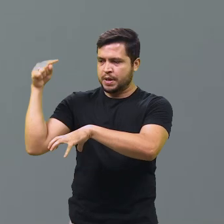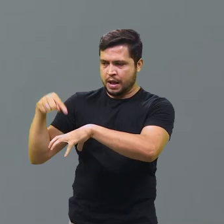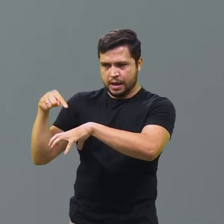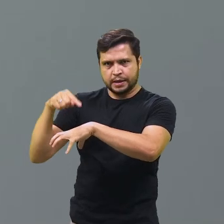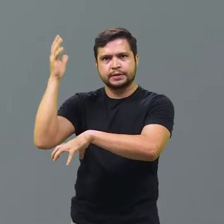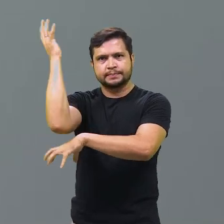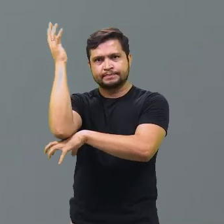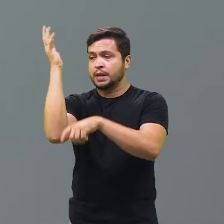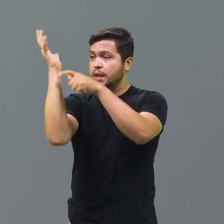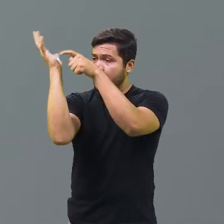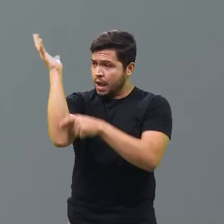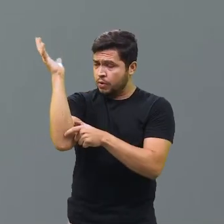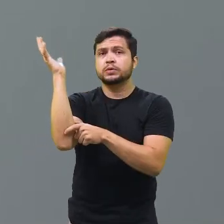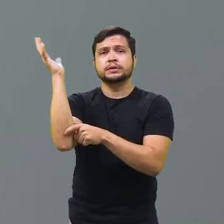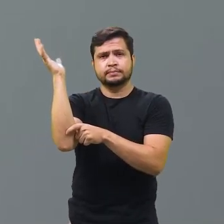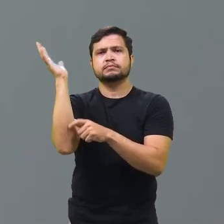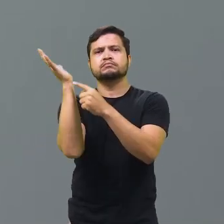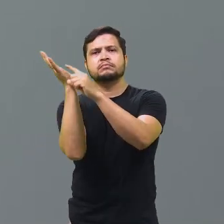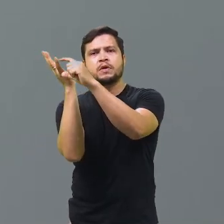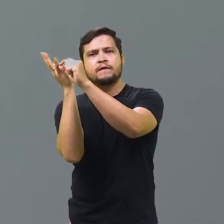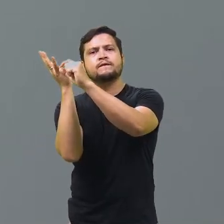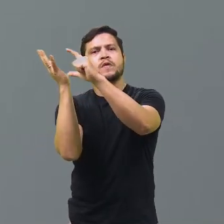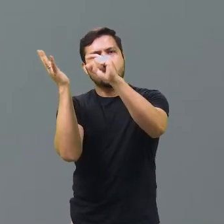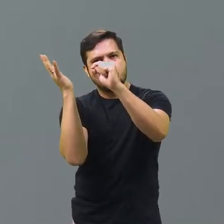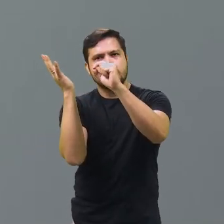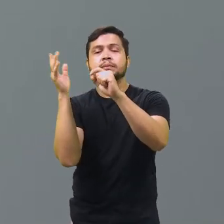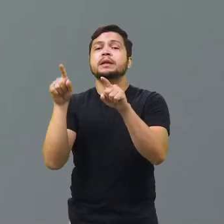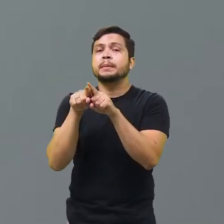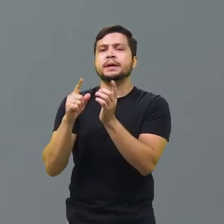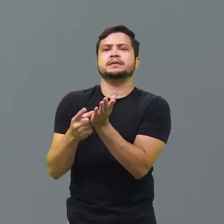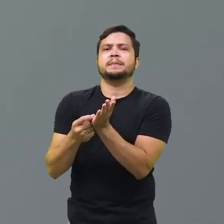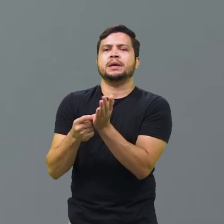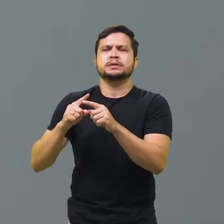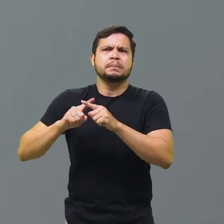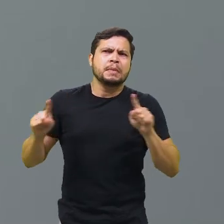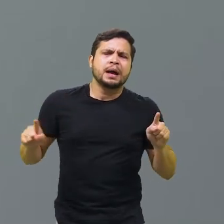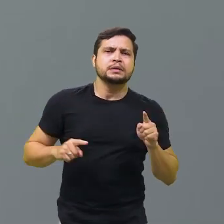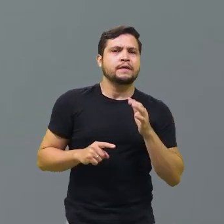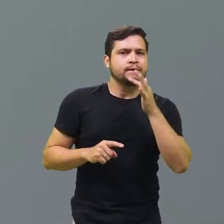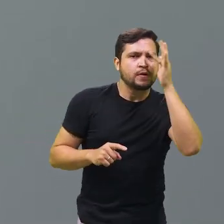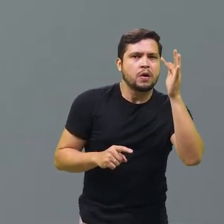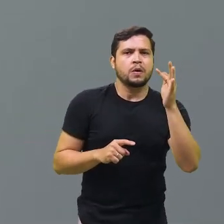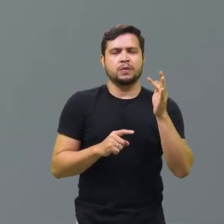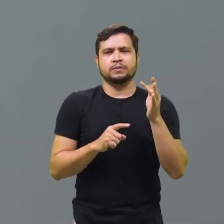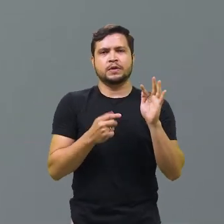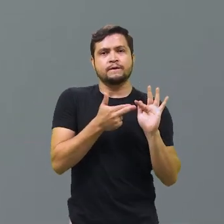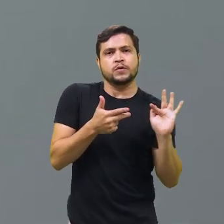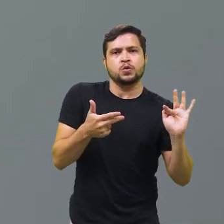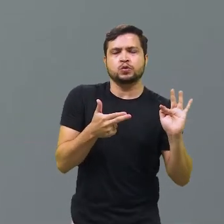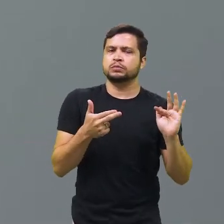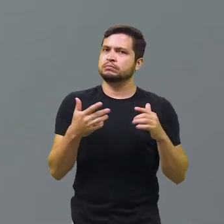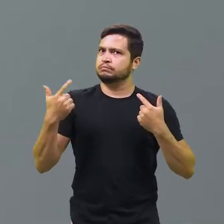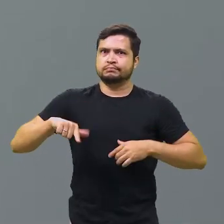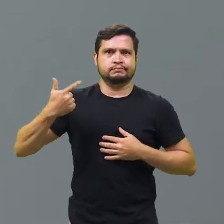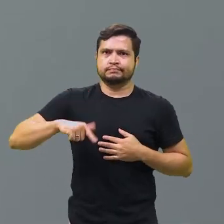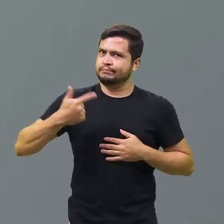né? E sementes, mas ela não produz nem flor nem fruto. Flor e fruto vai ser uma característica marcante do nosso